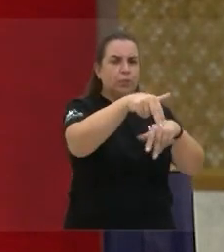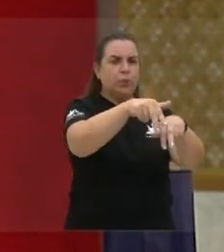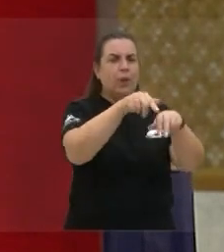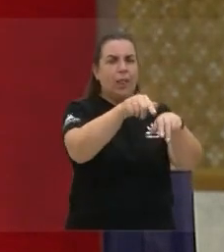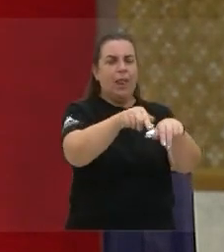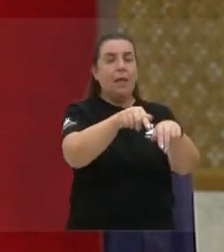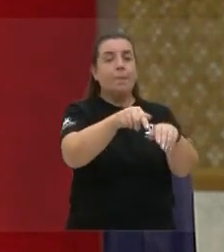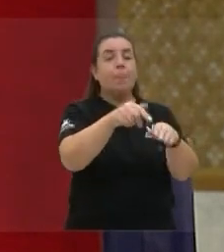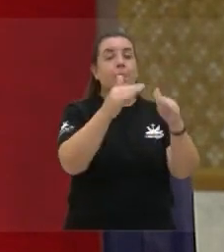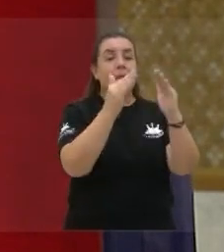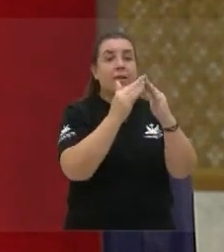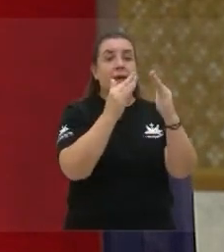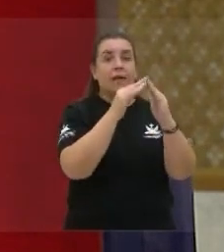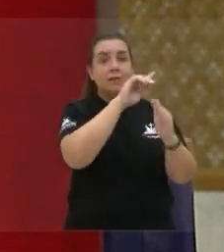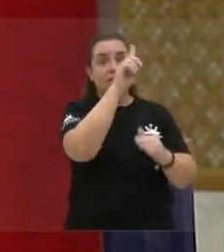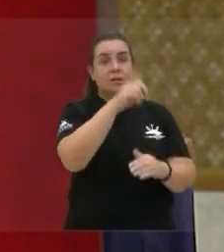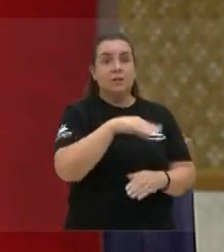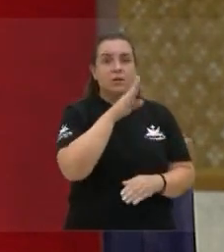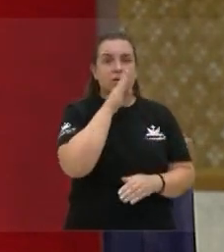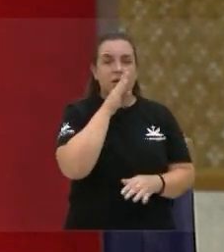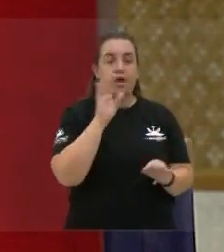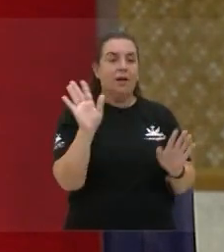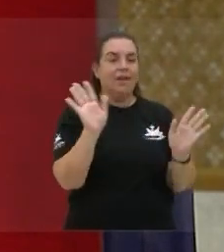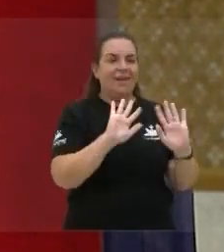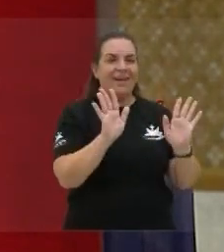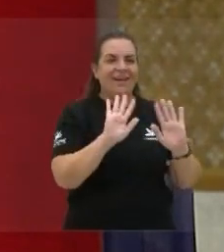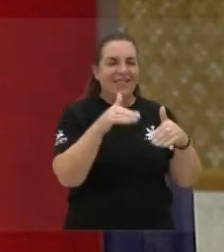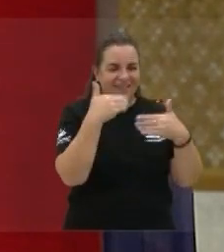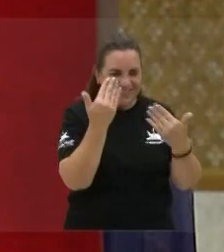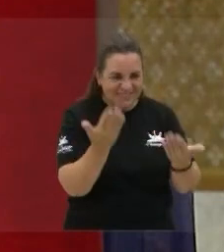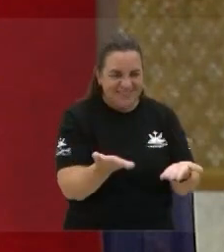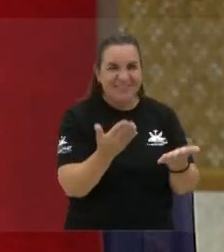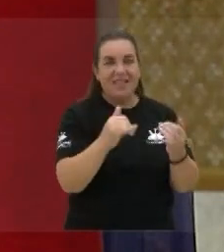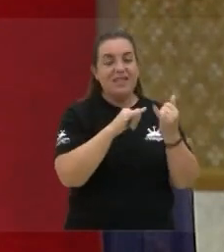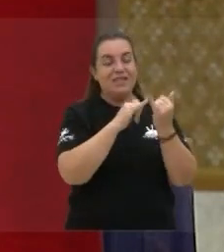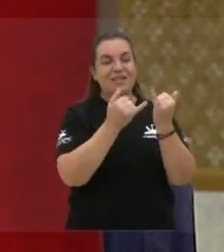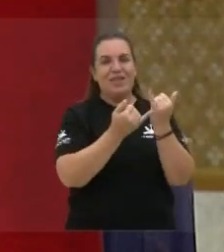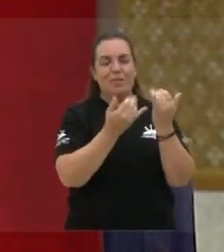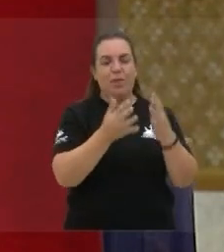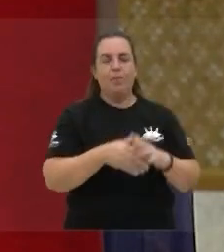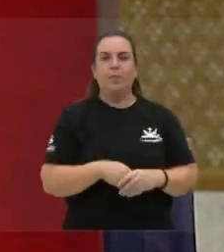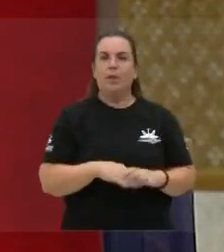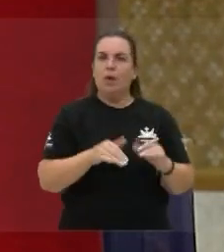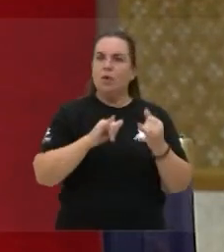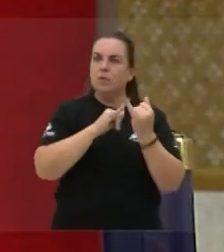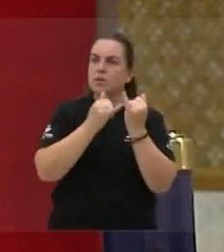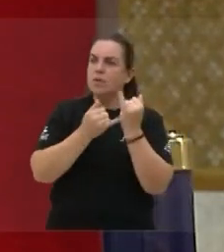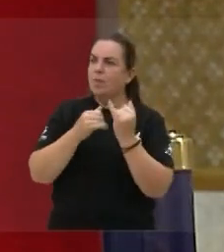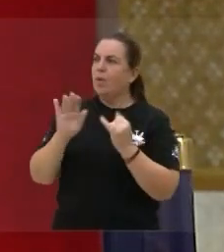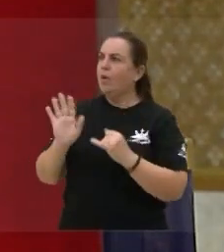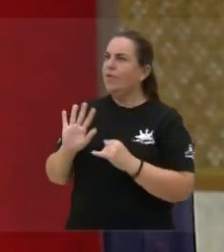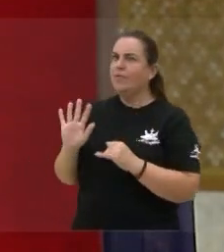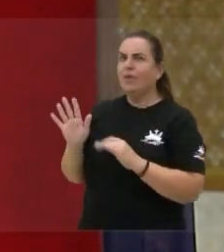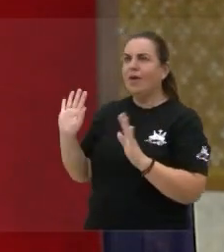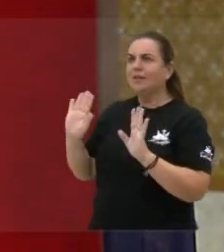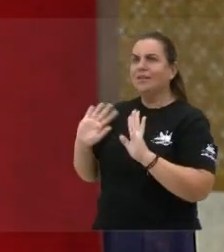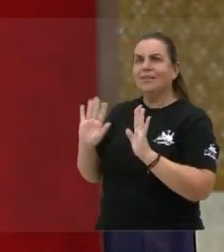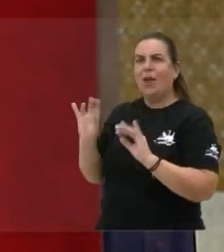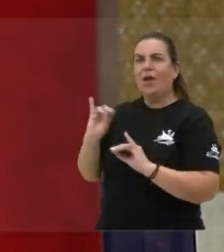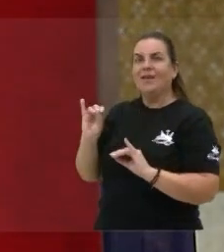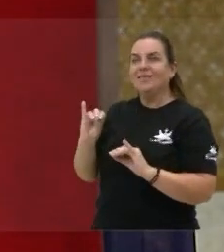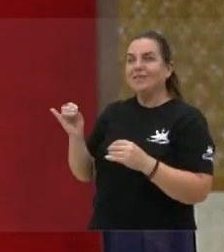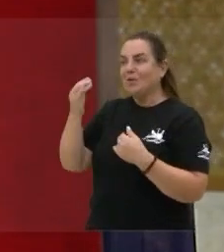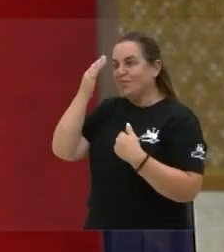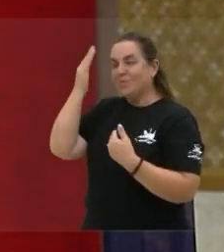de Zacarias, cumprimentou Isabel. Quando Isabel ouviu a saudação de